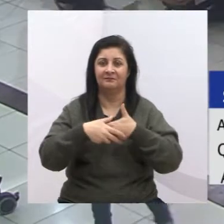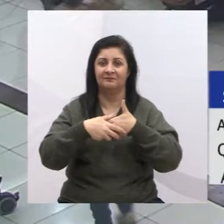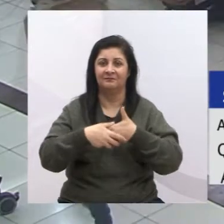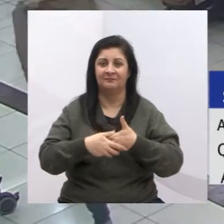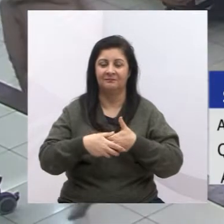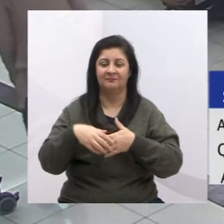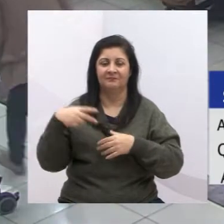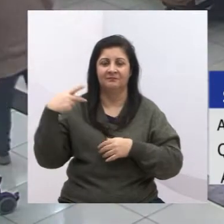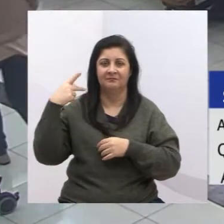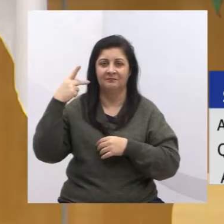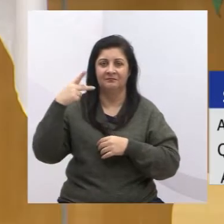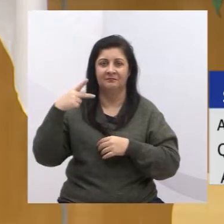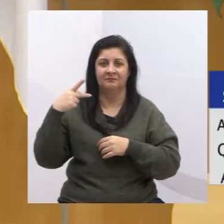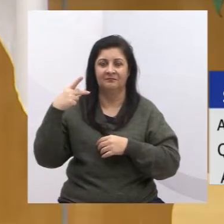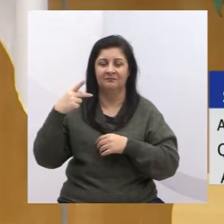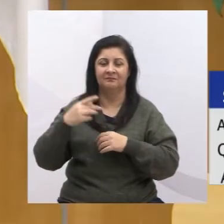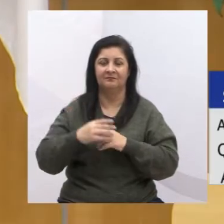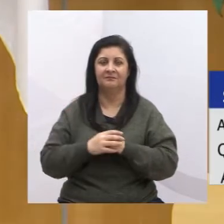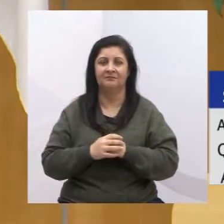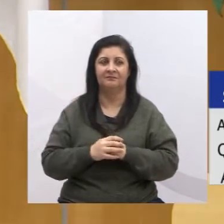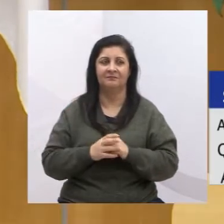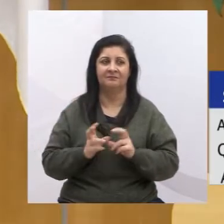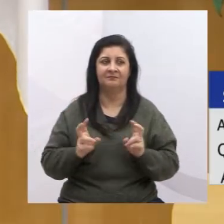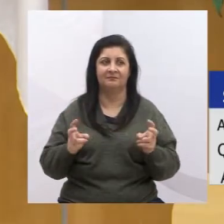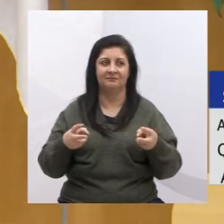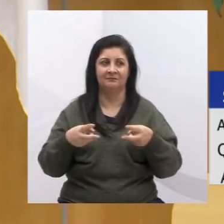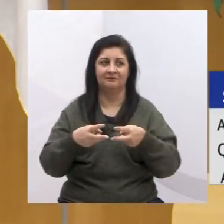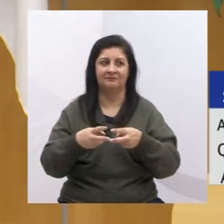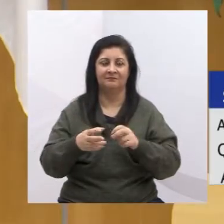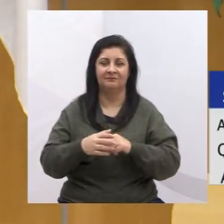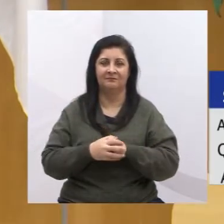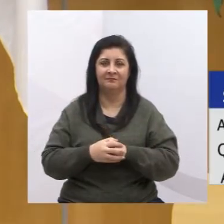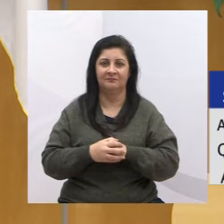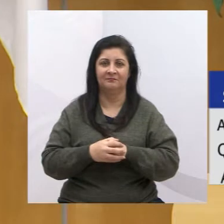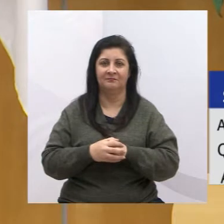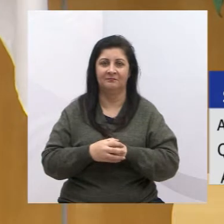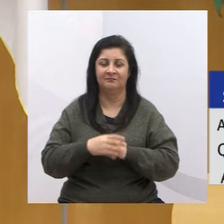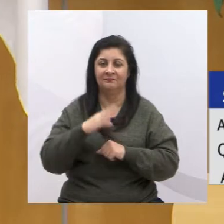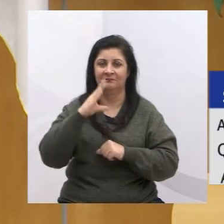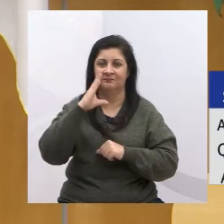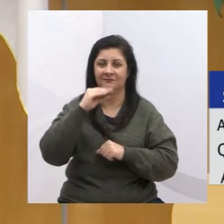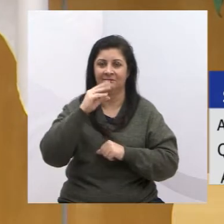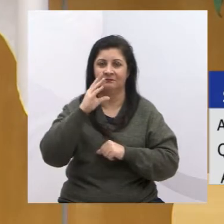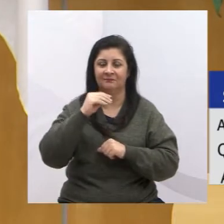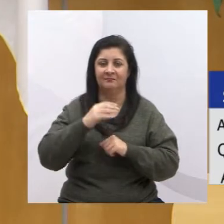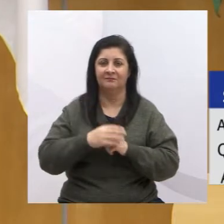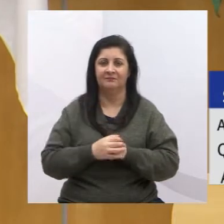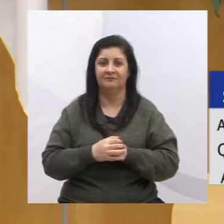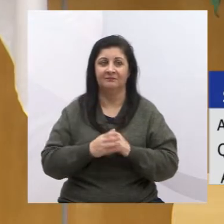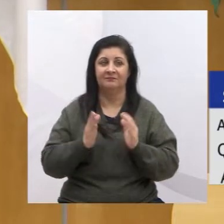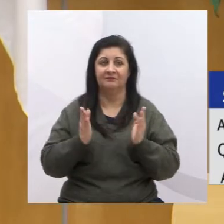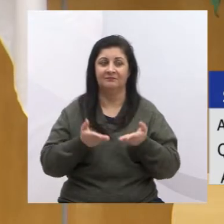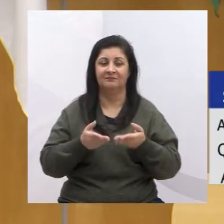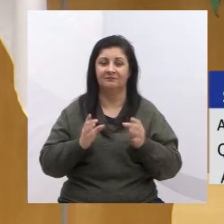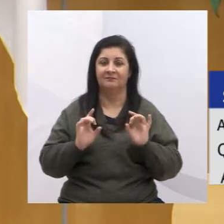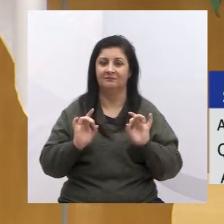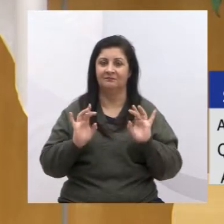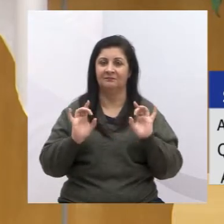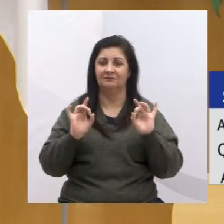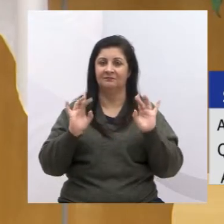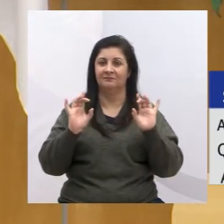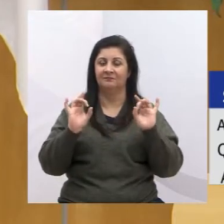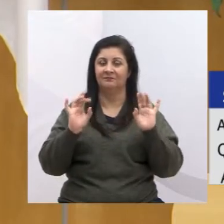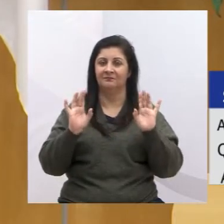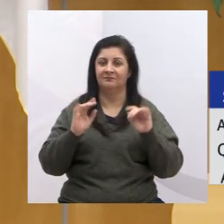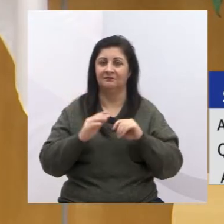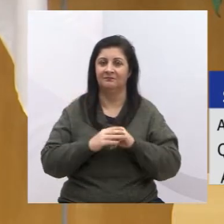os vereadores e vereadoras aqui da casa, os funcionários. Hoje, de maneira especial, cumprimentar